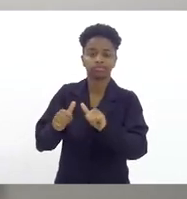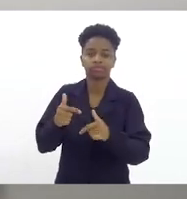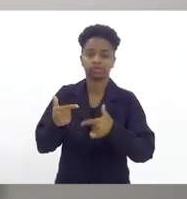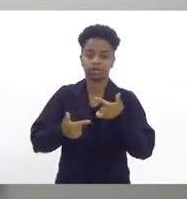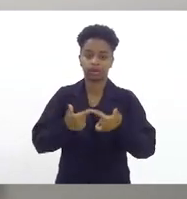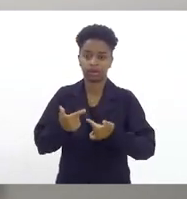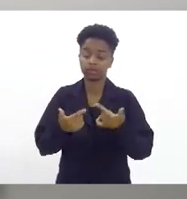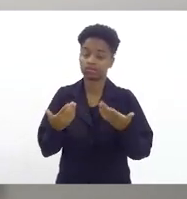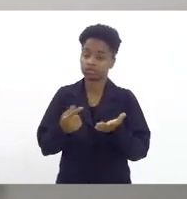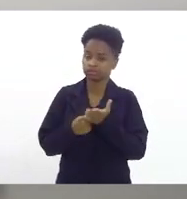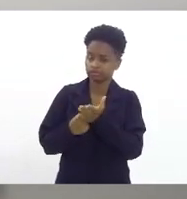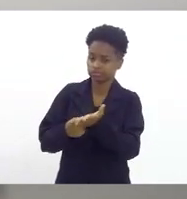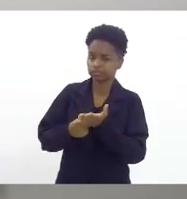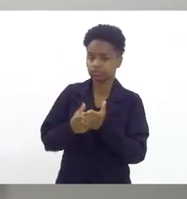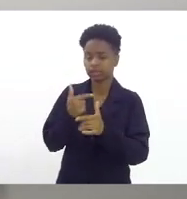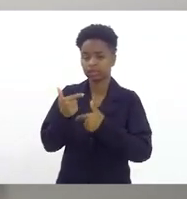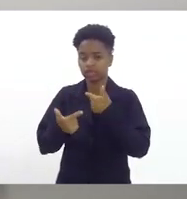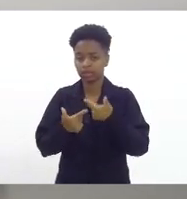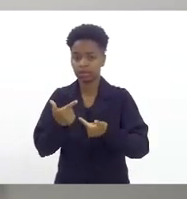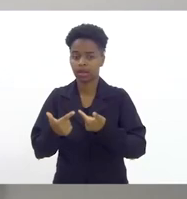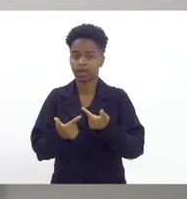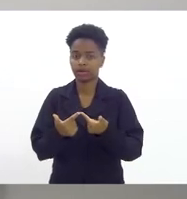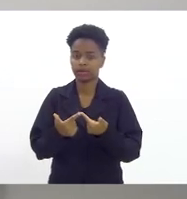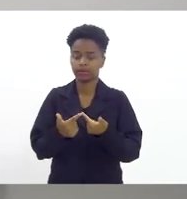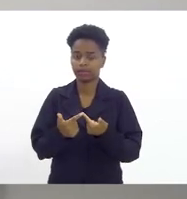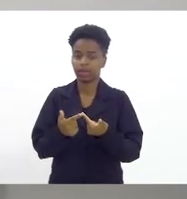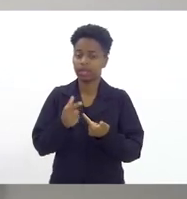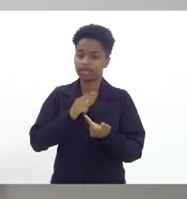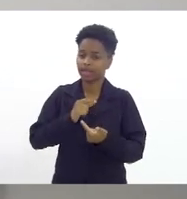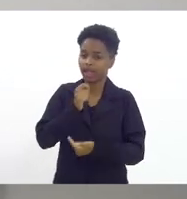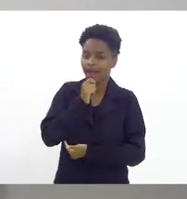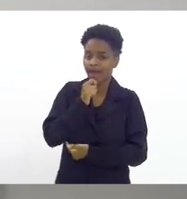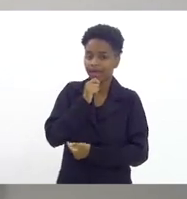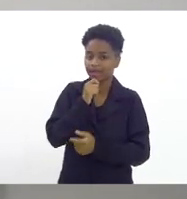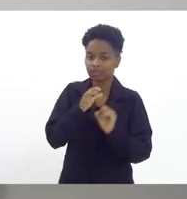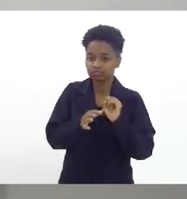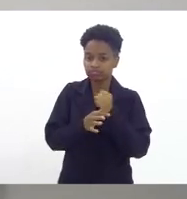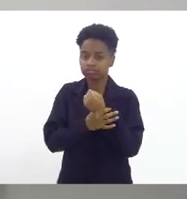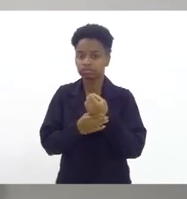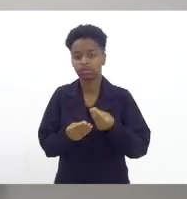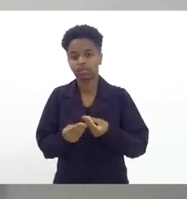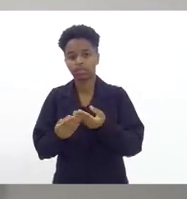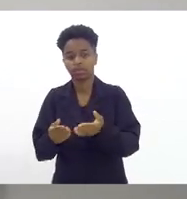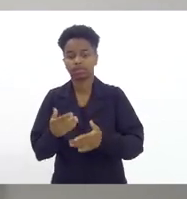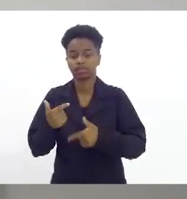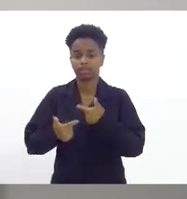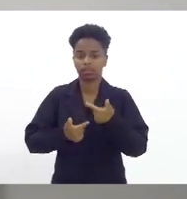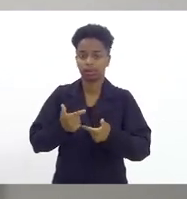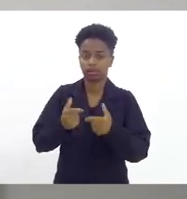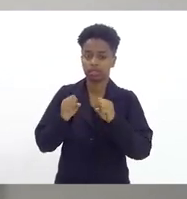a essa Convenção Coletiva de trabalho que ainda leva garantias aos trabalhadores do ensino superior seja ele privado